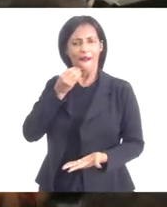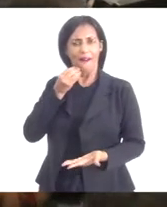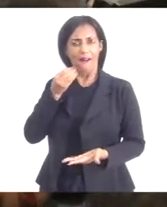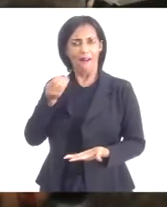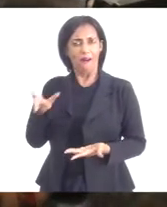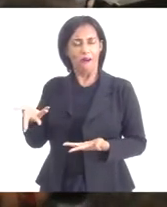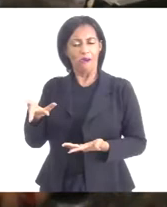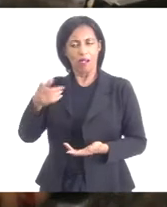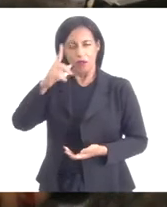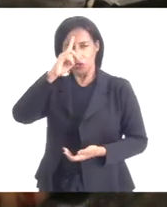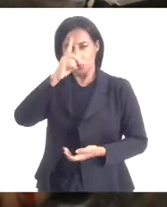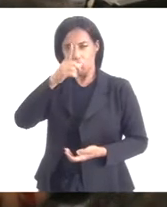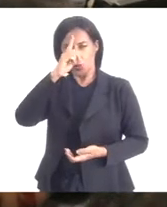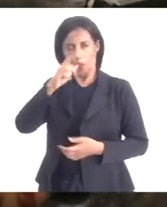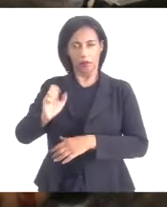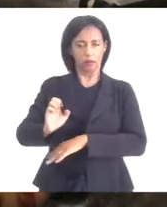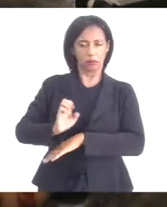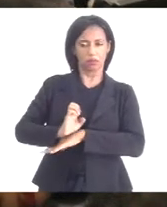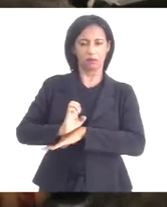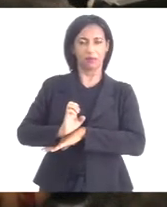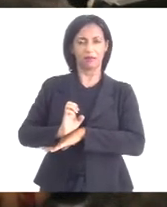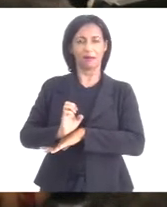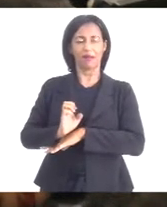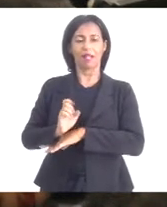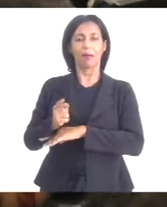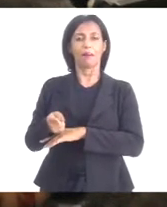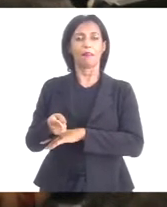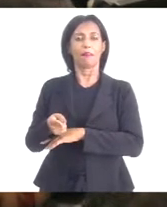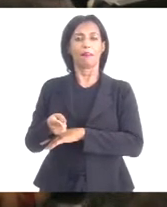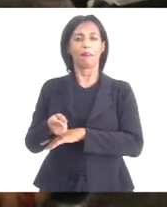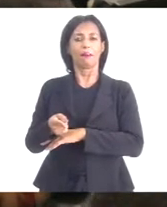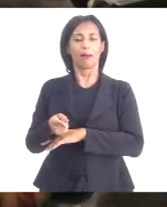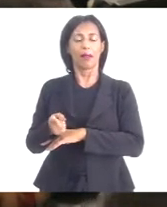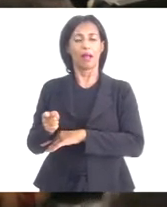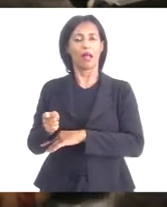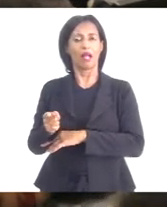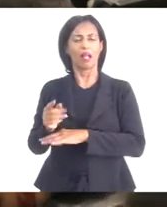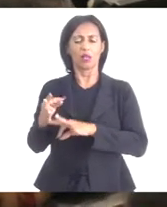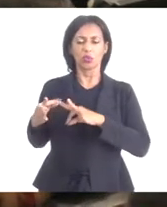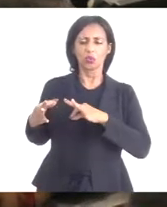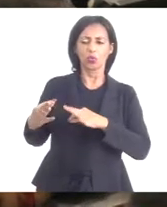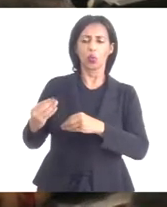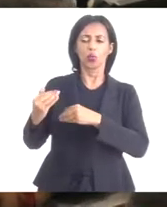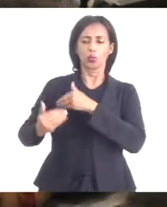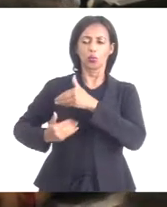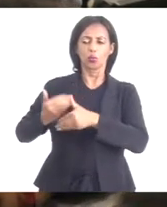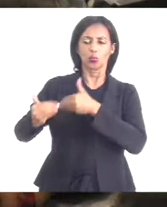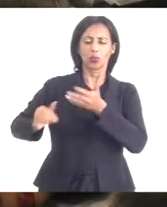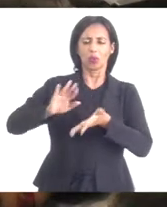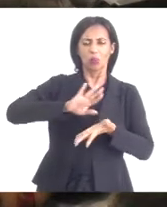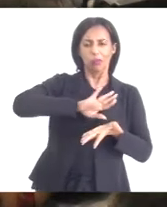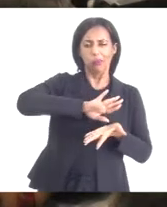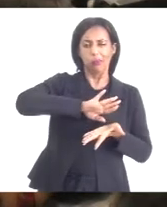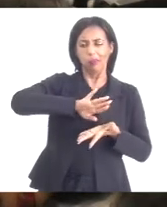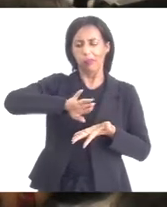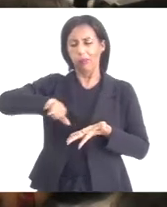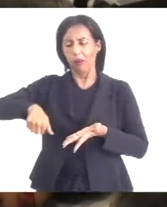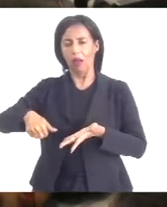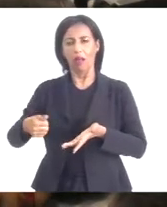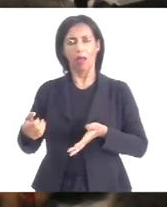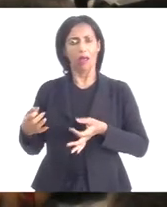de comando desse estado para engendrar todo um processo de corrupção